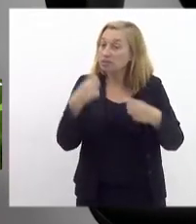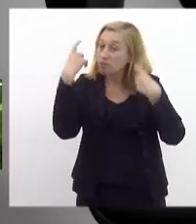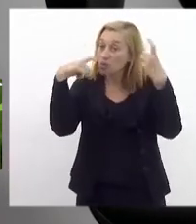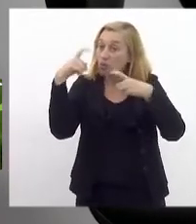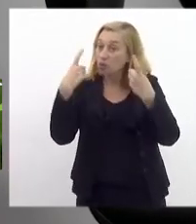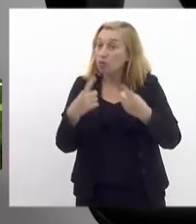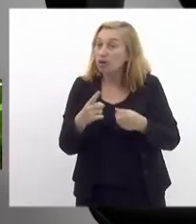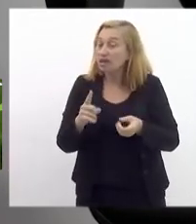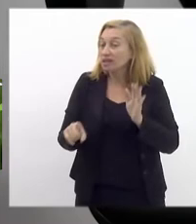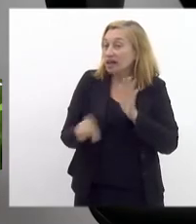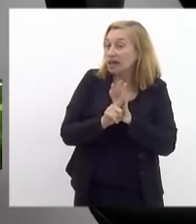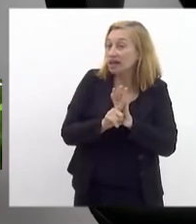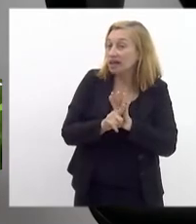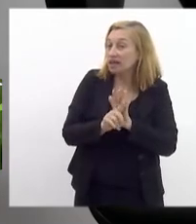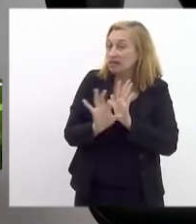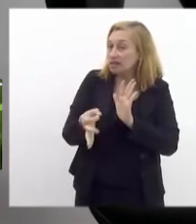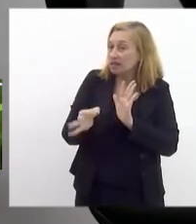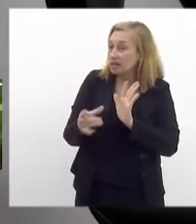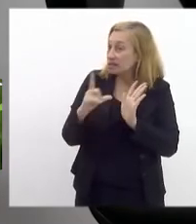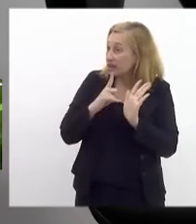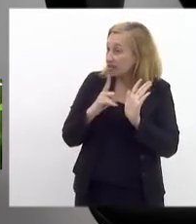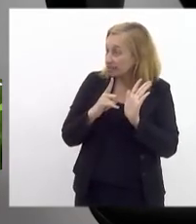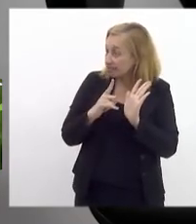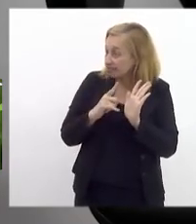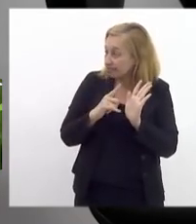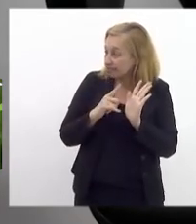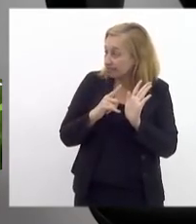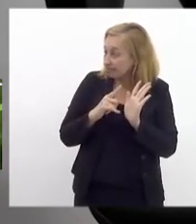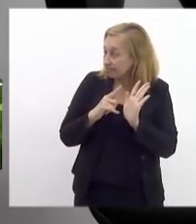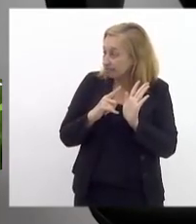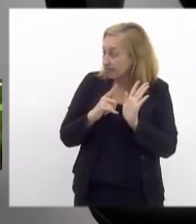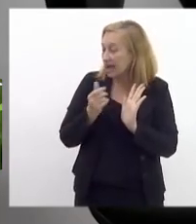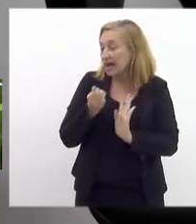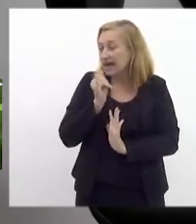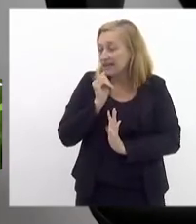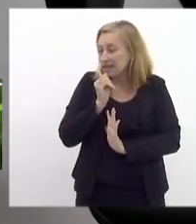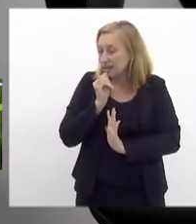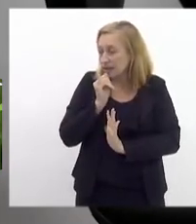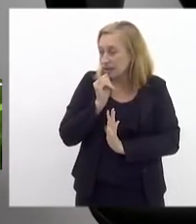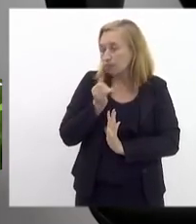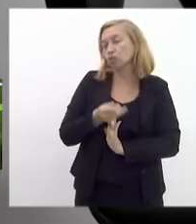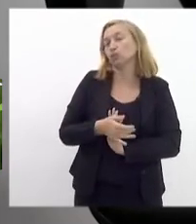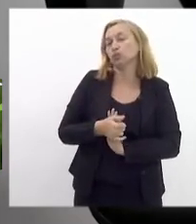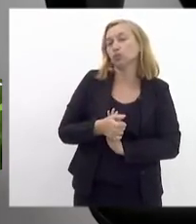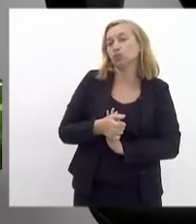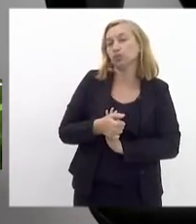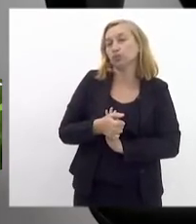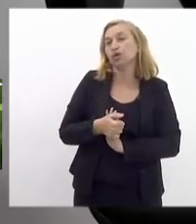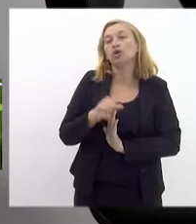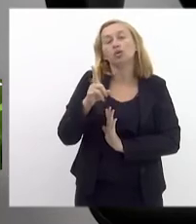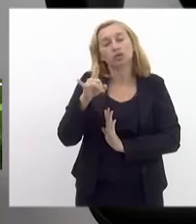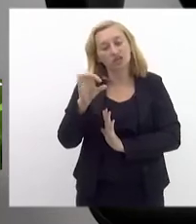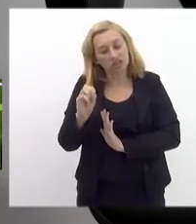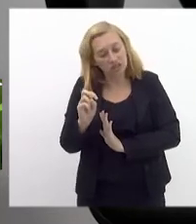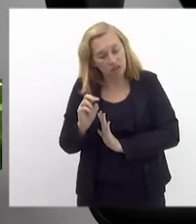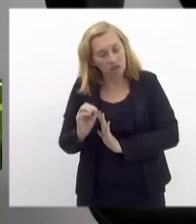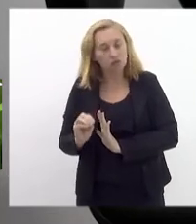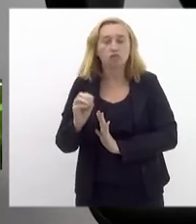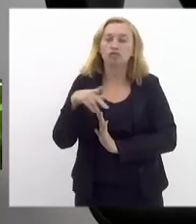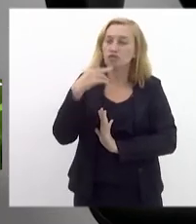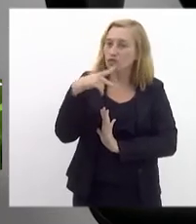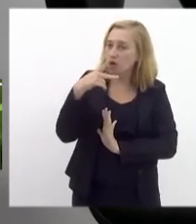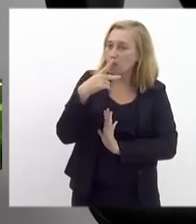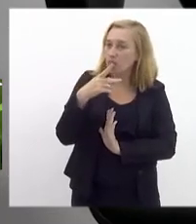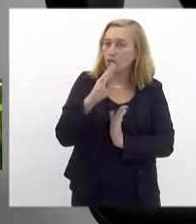que na legislação isso esteja garantido. Por exemplo, é claro que isso que o Celso Pancera mencionou, da destinação